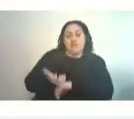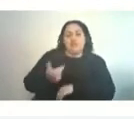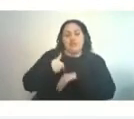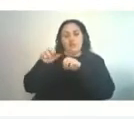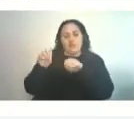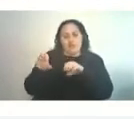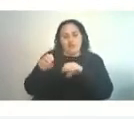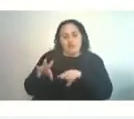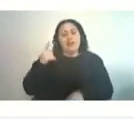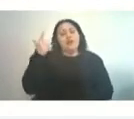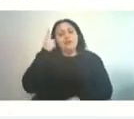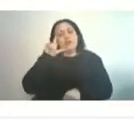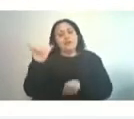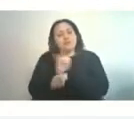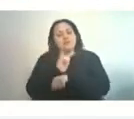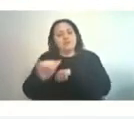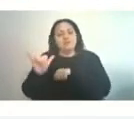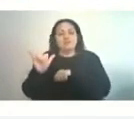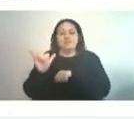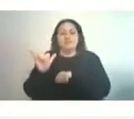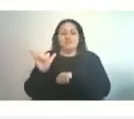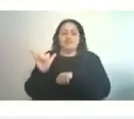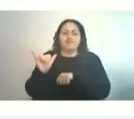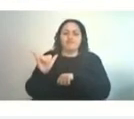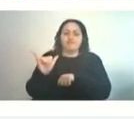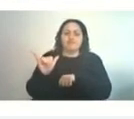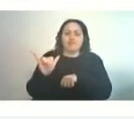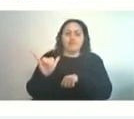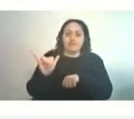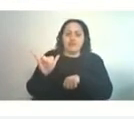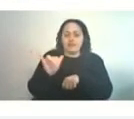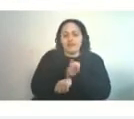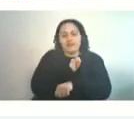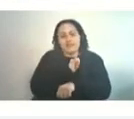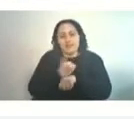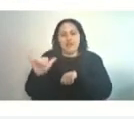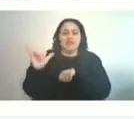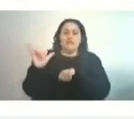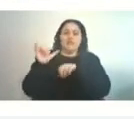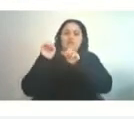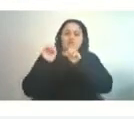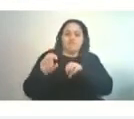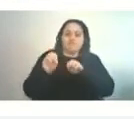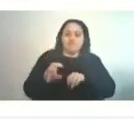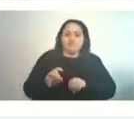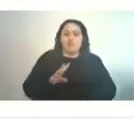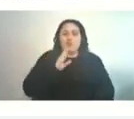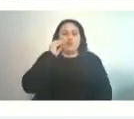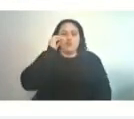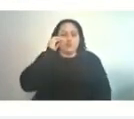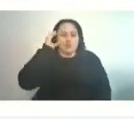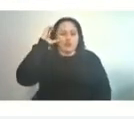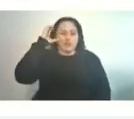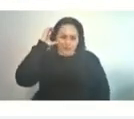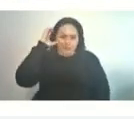diferentes alternativas de tratar desse conhecimento a partir daquilo que